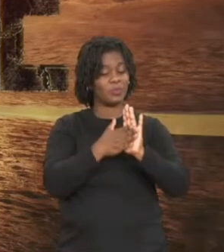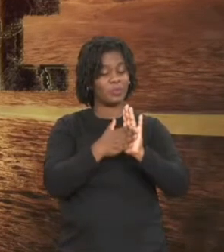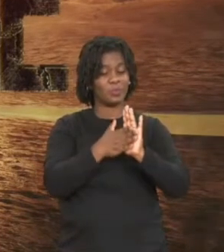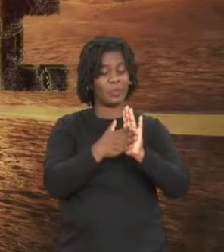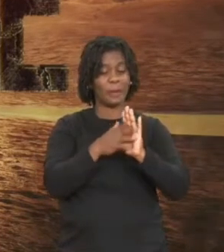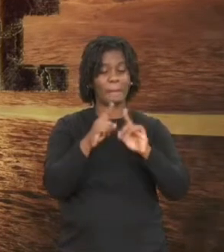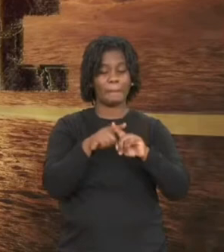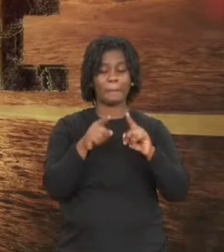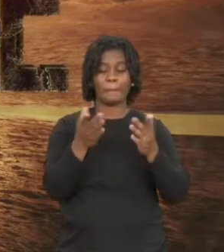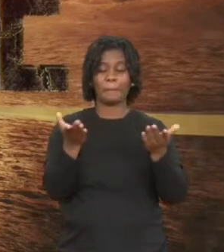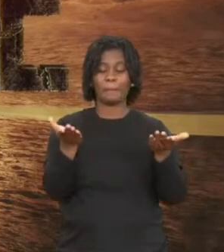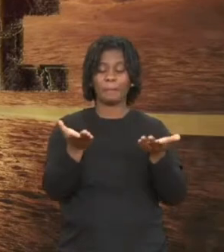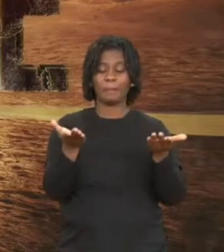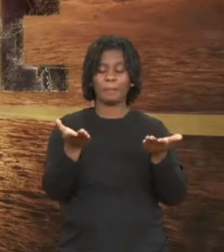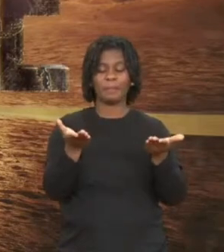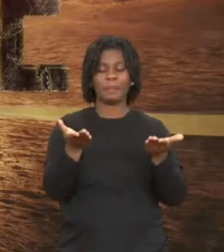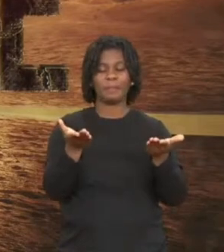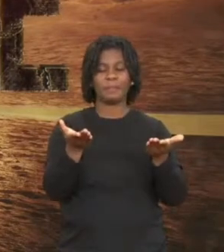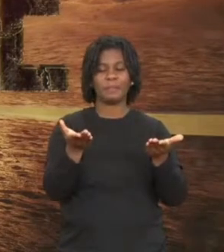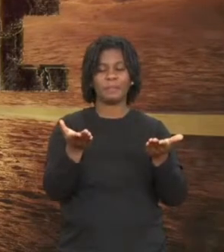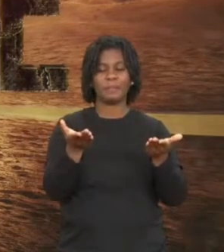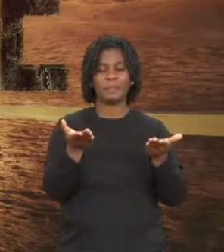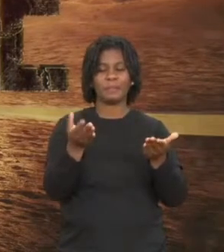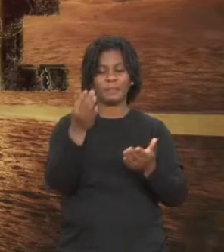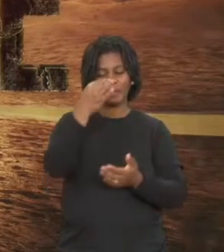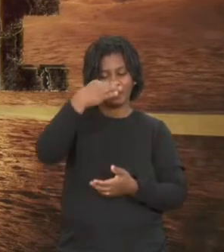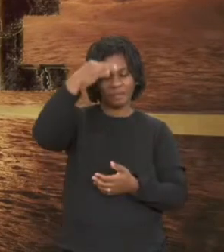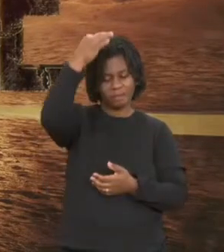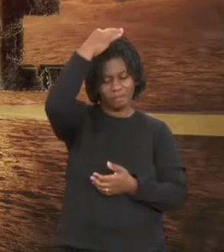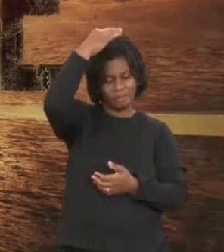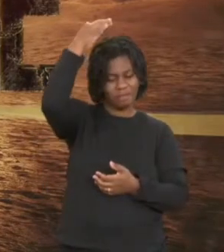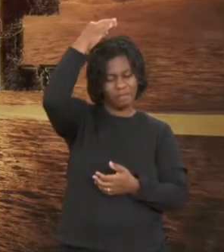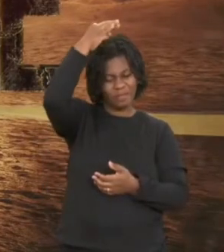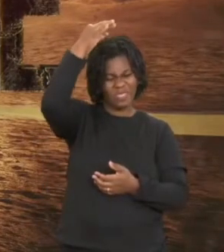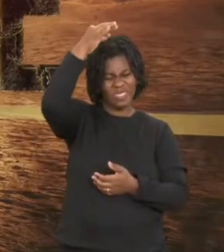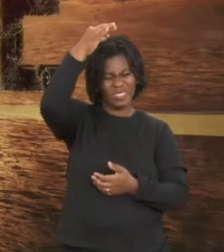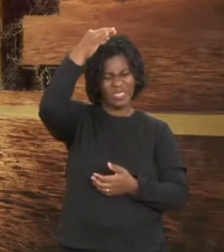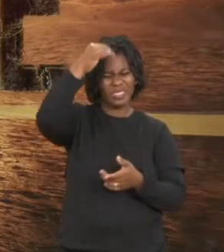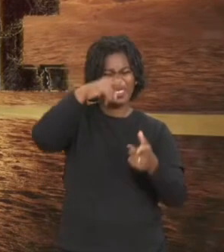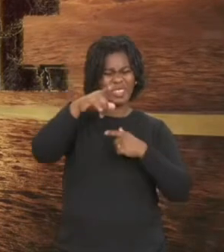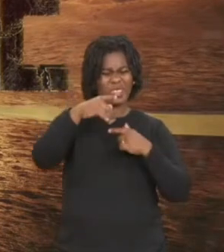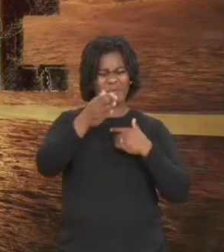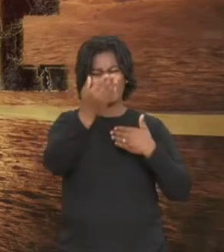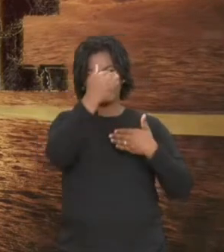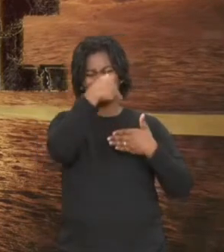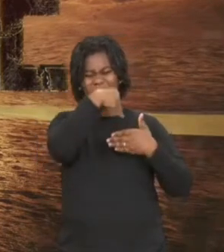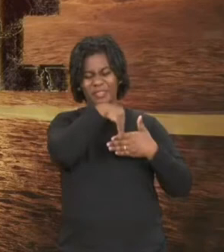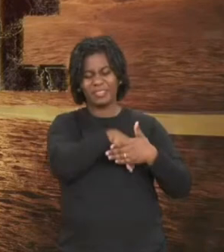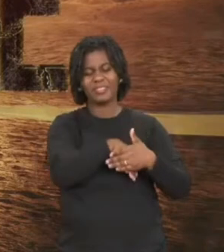Mas agora o Espírito Santo está trabalhando no seu ser.